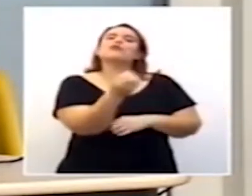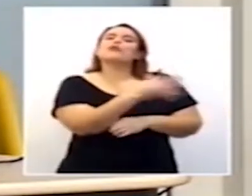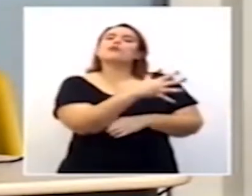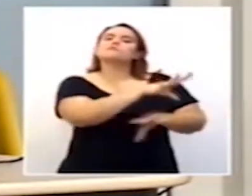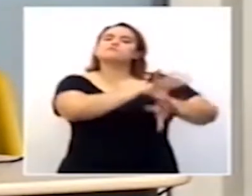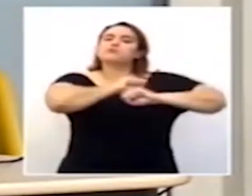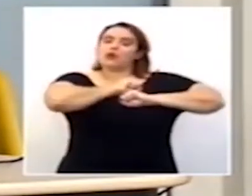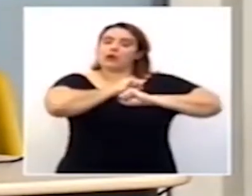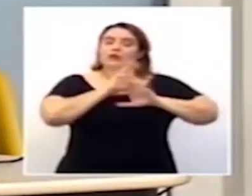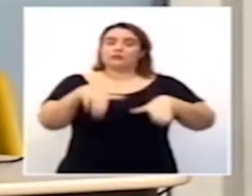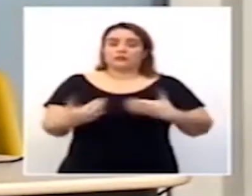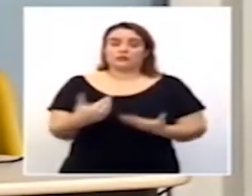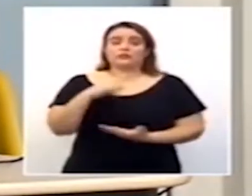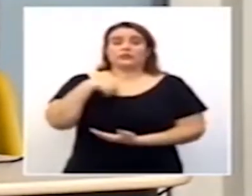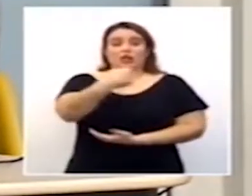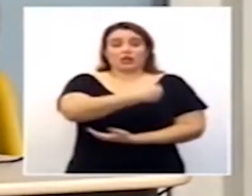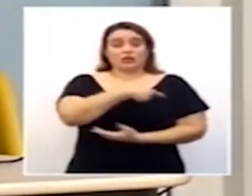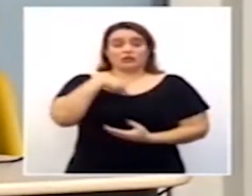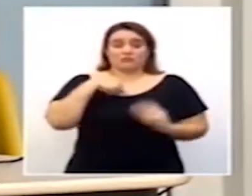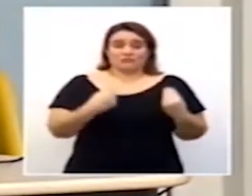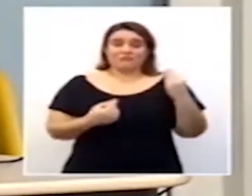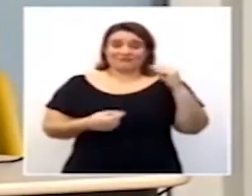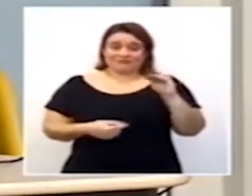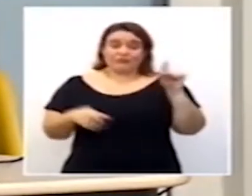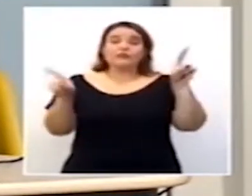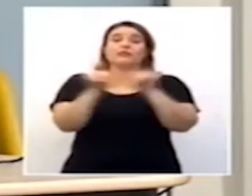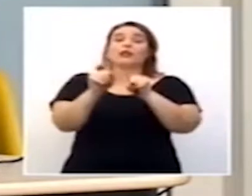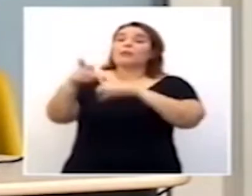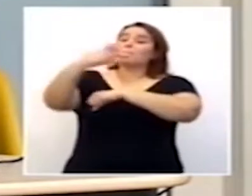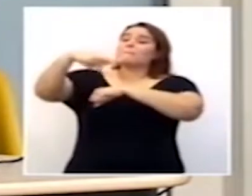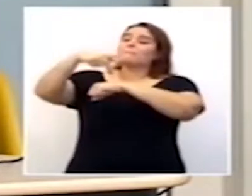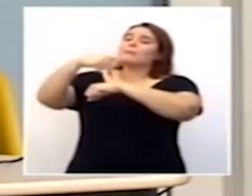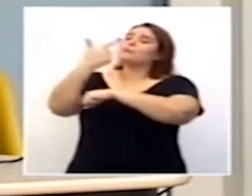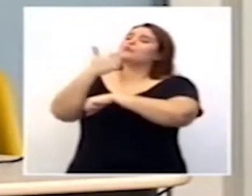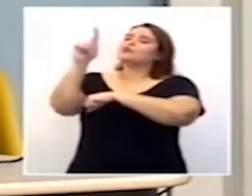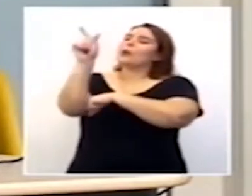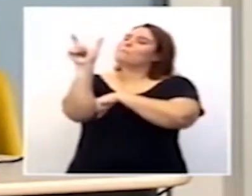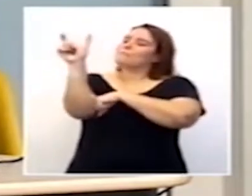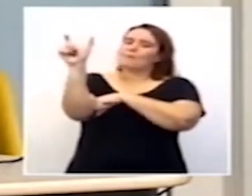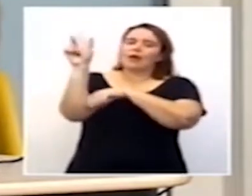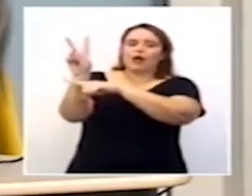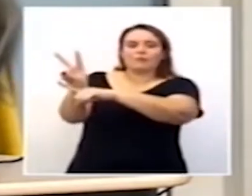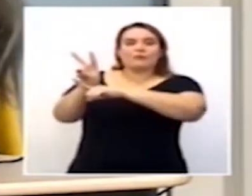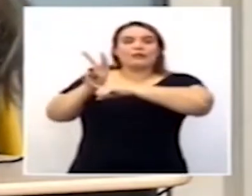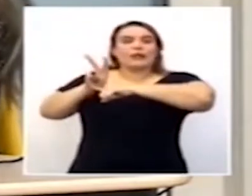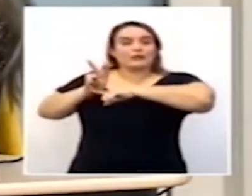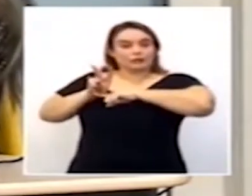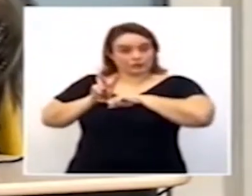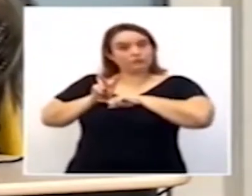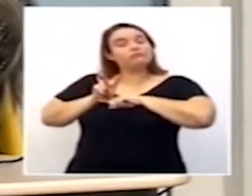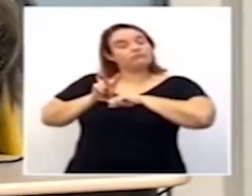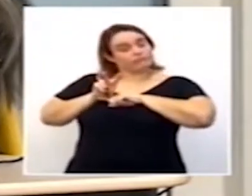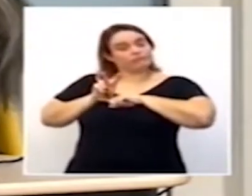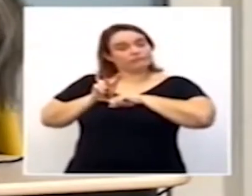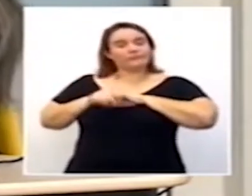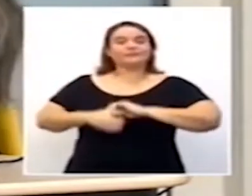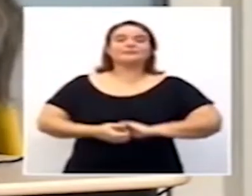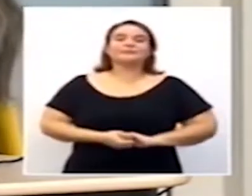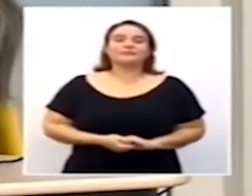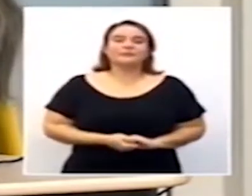que aí nós aqui nós colocamos e também os estrangeirismos por exemplo são os empréstimos linguísticos